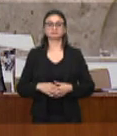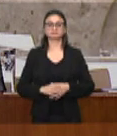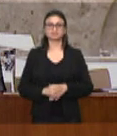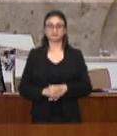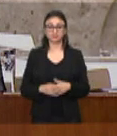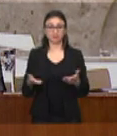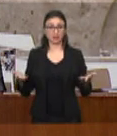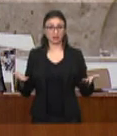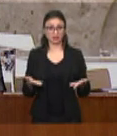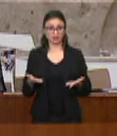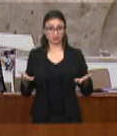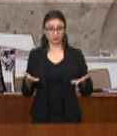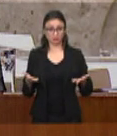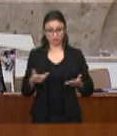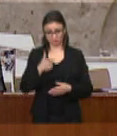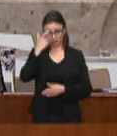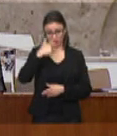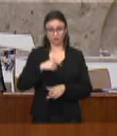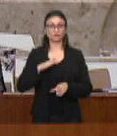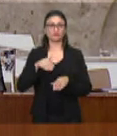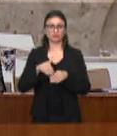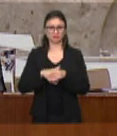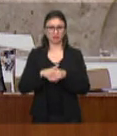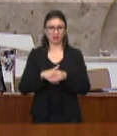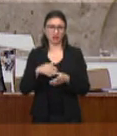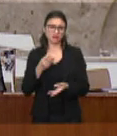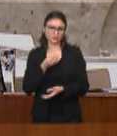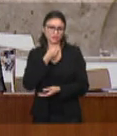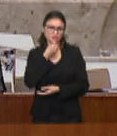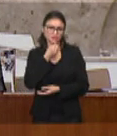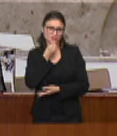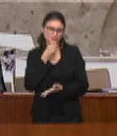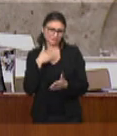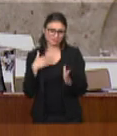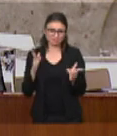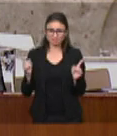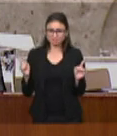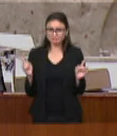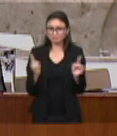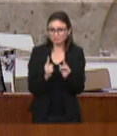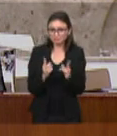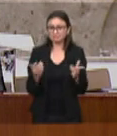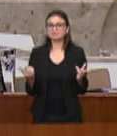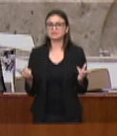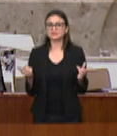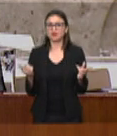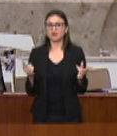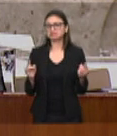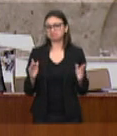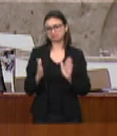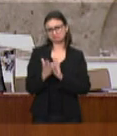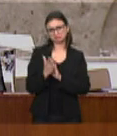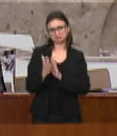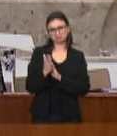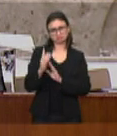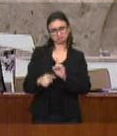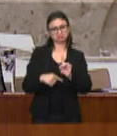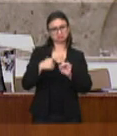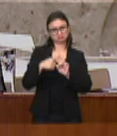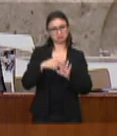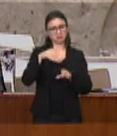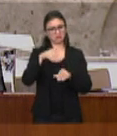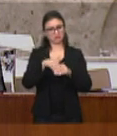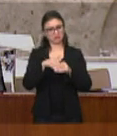e agora cabe-me votar. Eu poderia limitar-me a elogiando o voto, como já